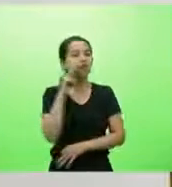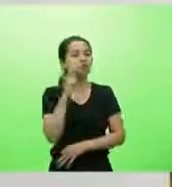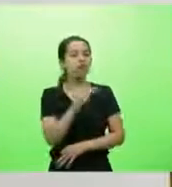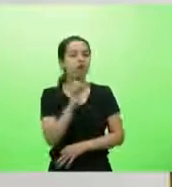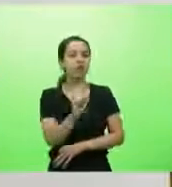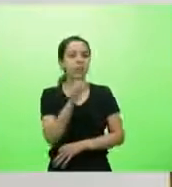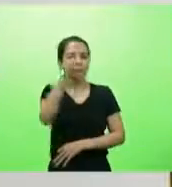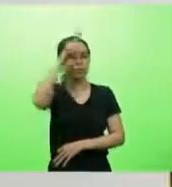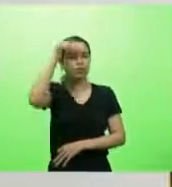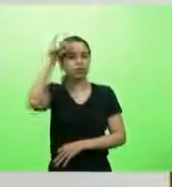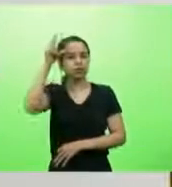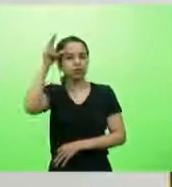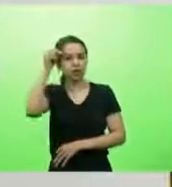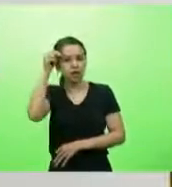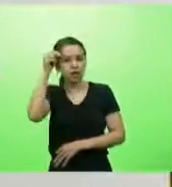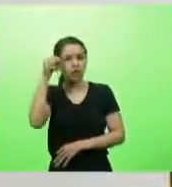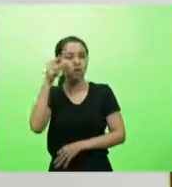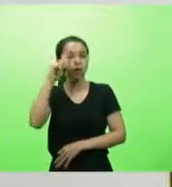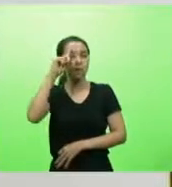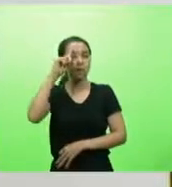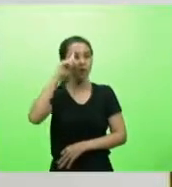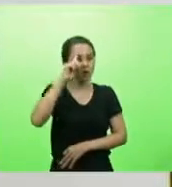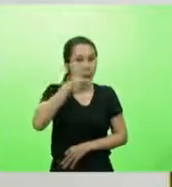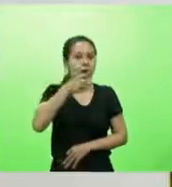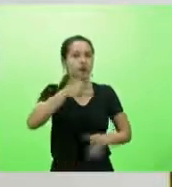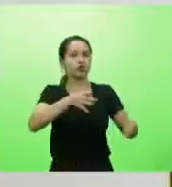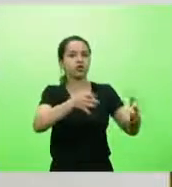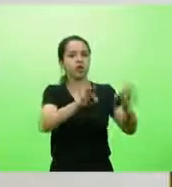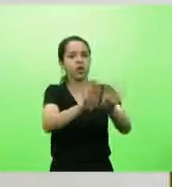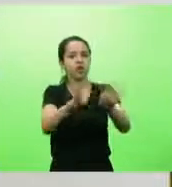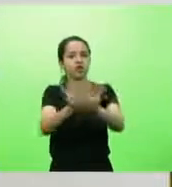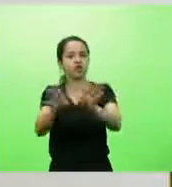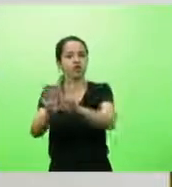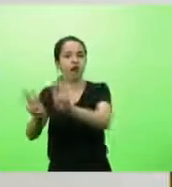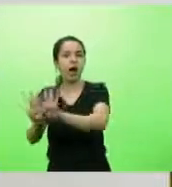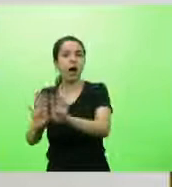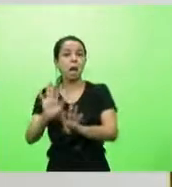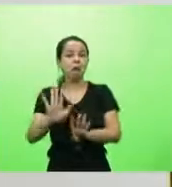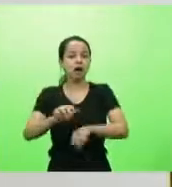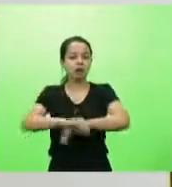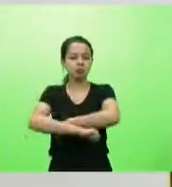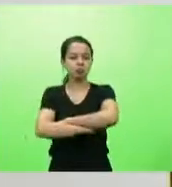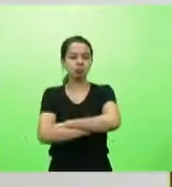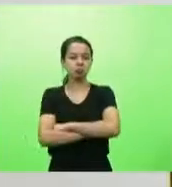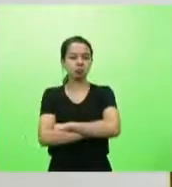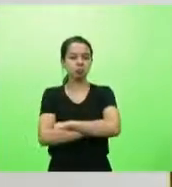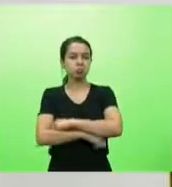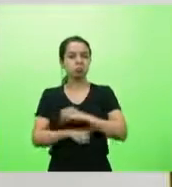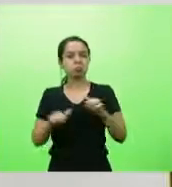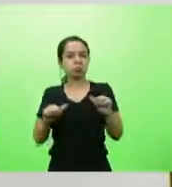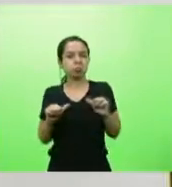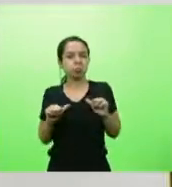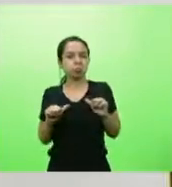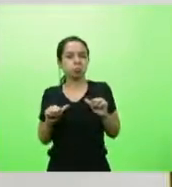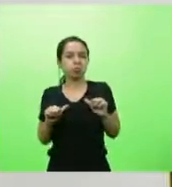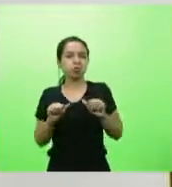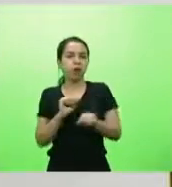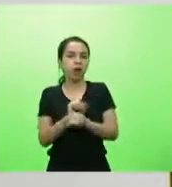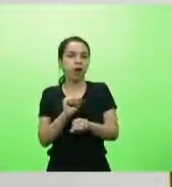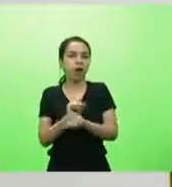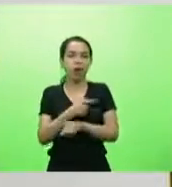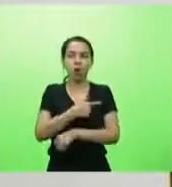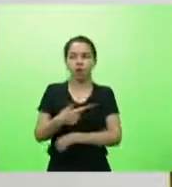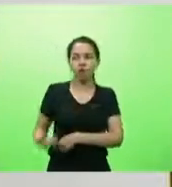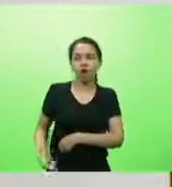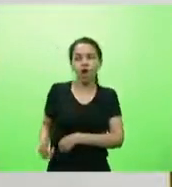prefeitos mandando fechar e de bracinho cruzado esperando vir do governo federal, do governo estadual,